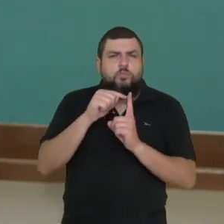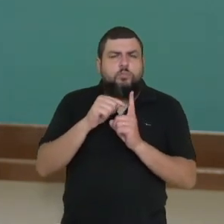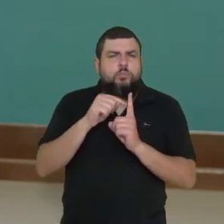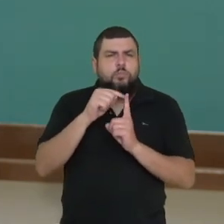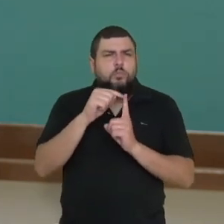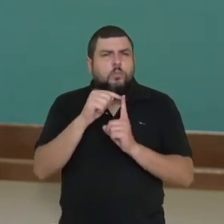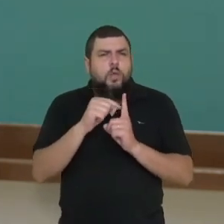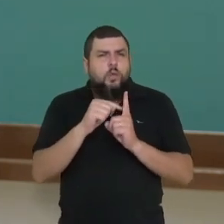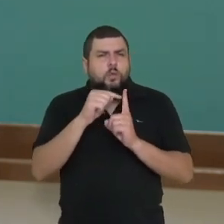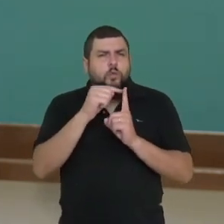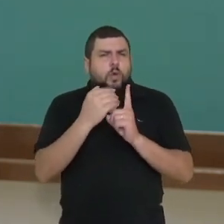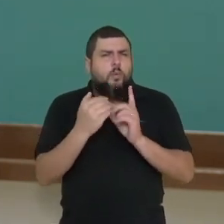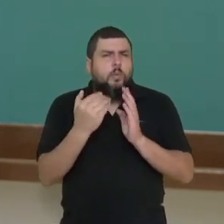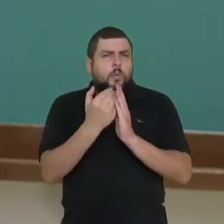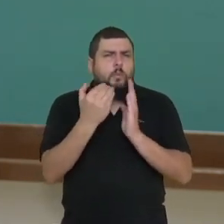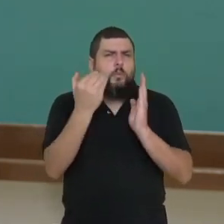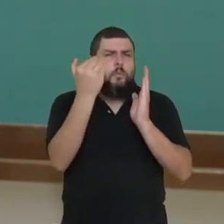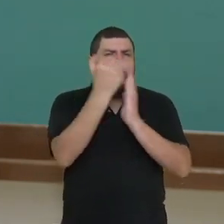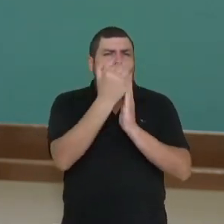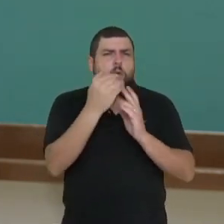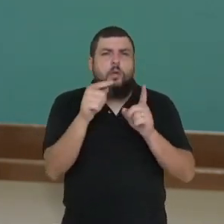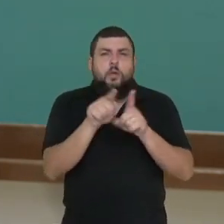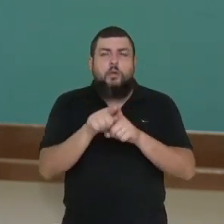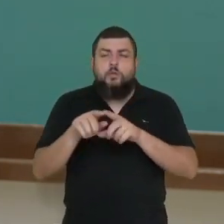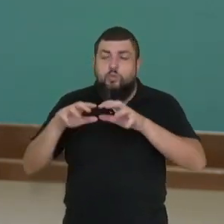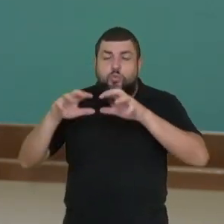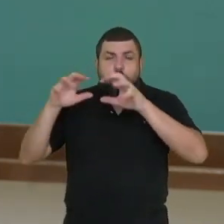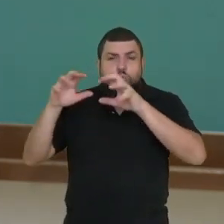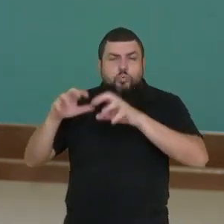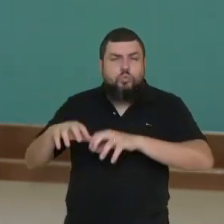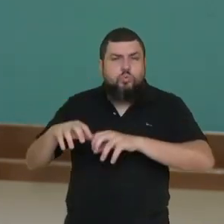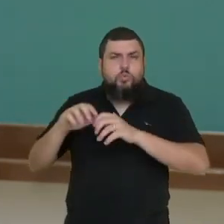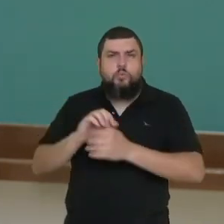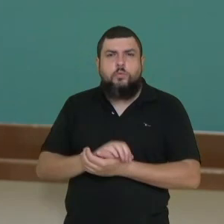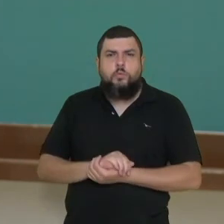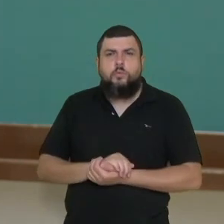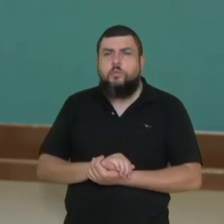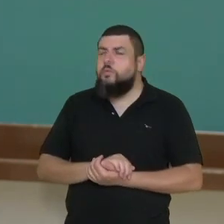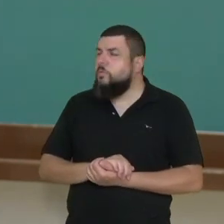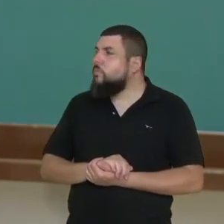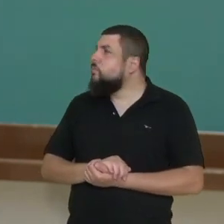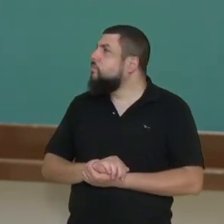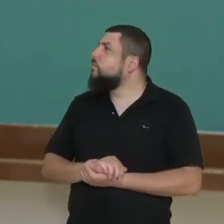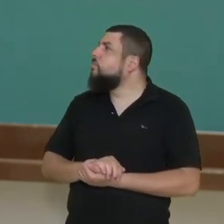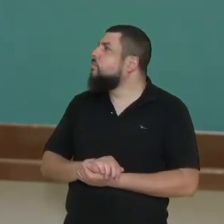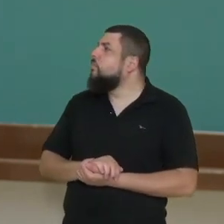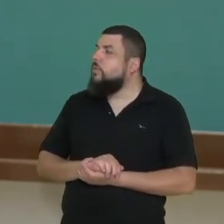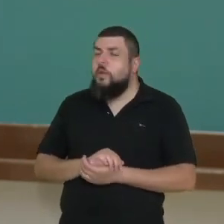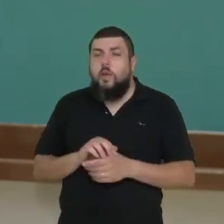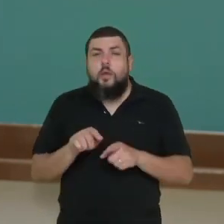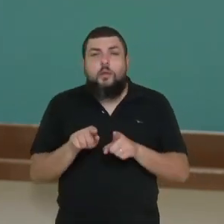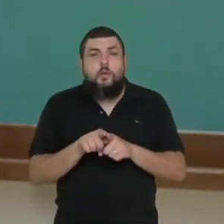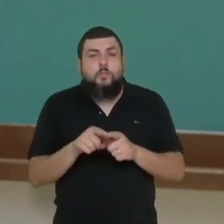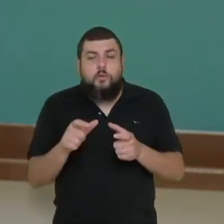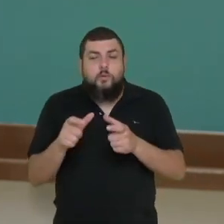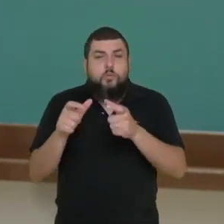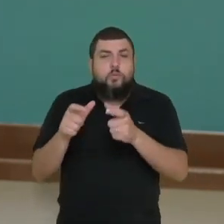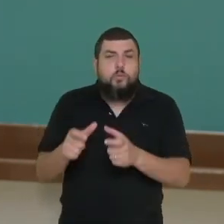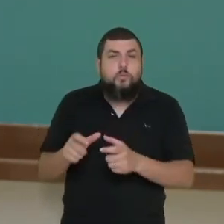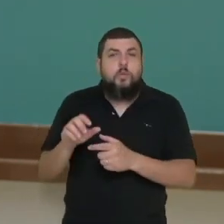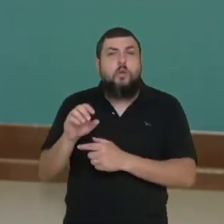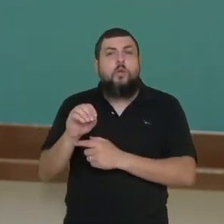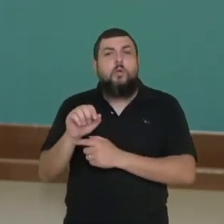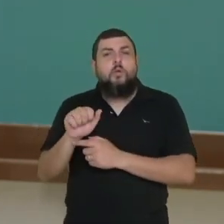Paisagem vegetal está ausente na maior parte desse bioma, exceto nas áreas chamadas de oásis. Então, quer dizer, a biodiversidade nesse local